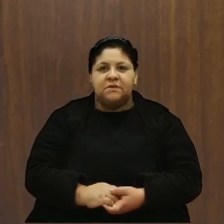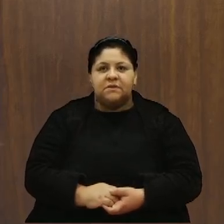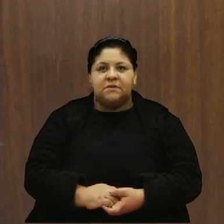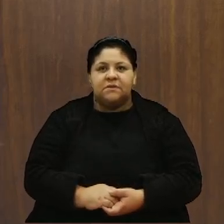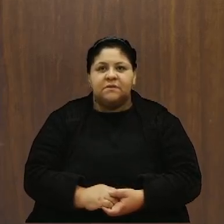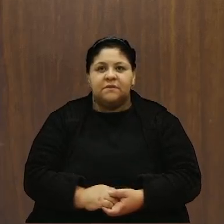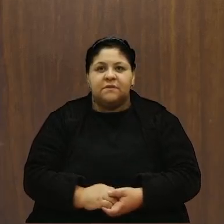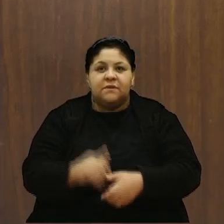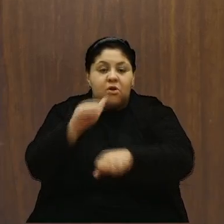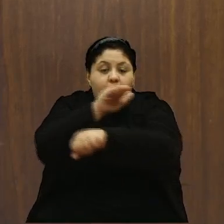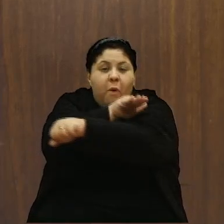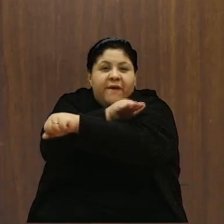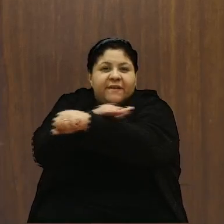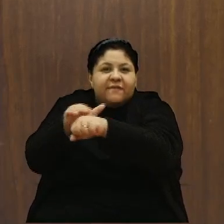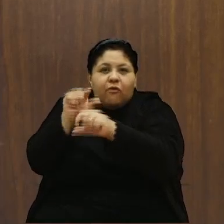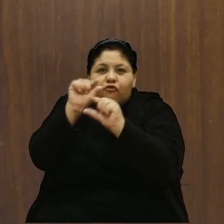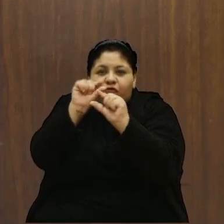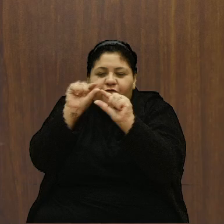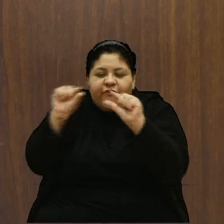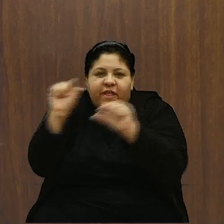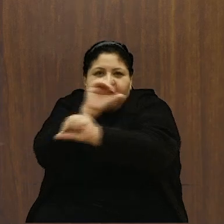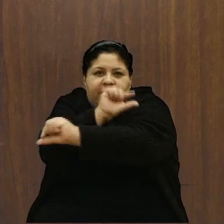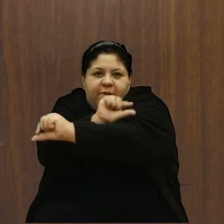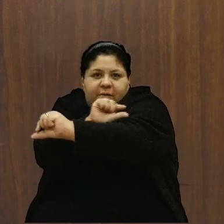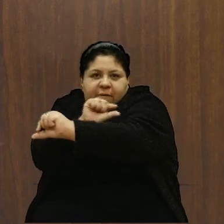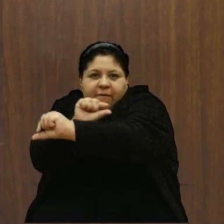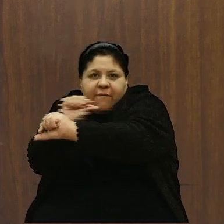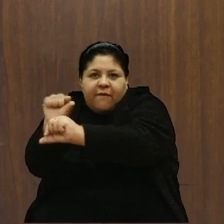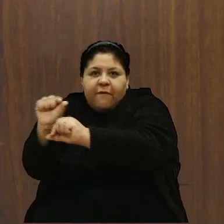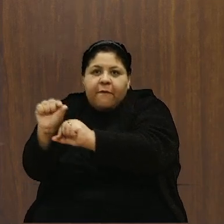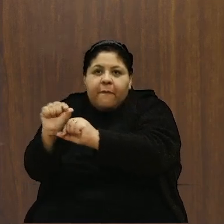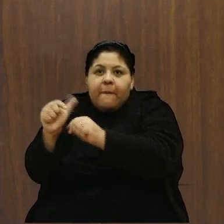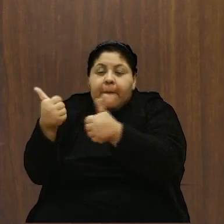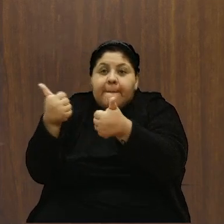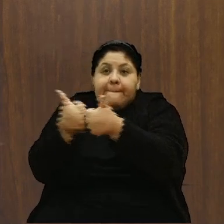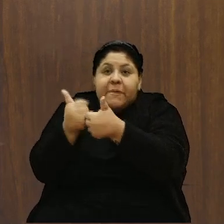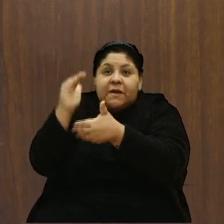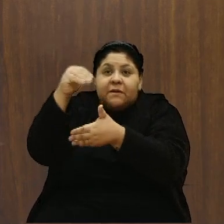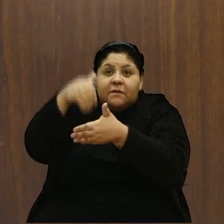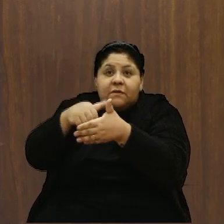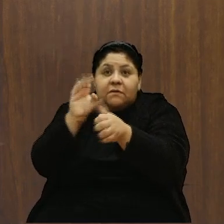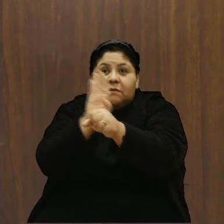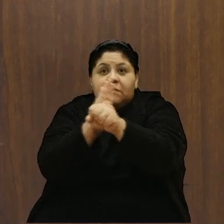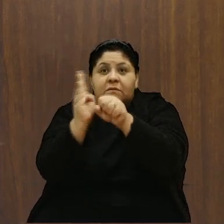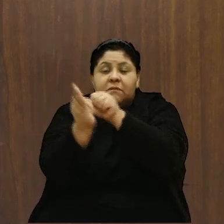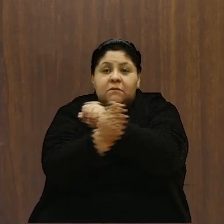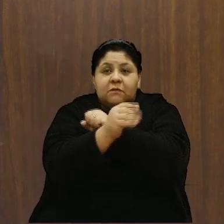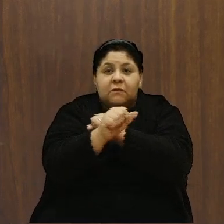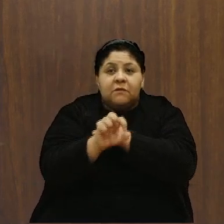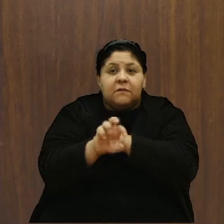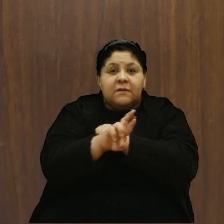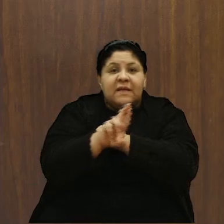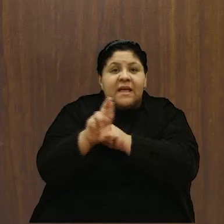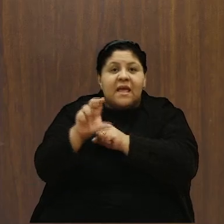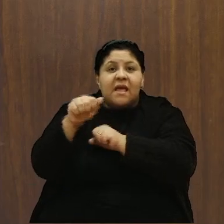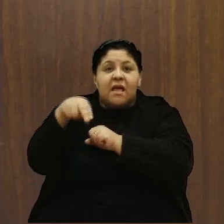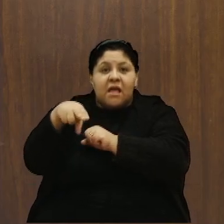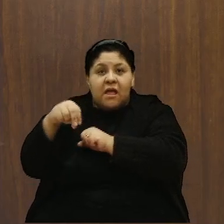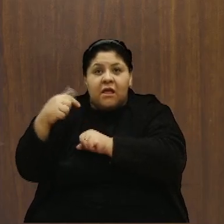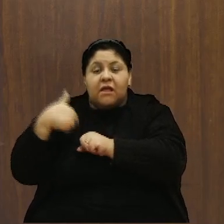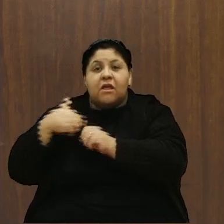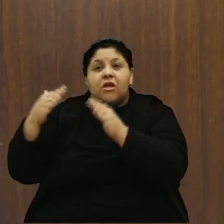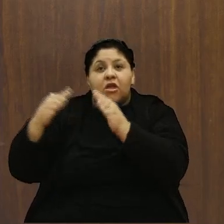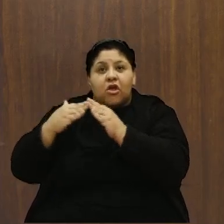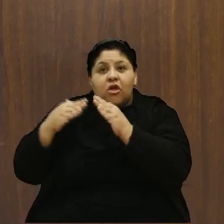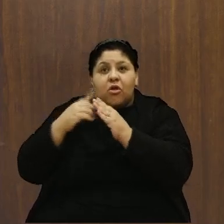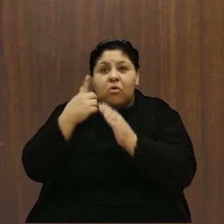de asfalto que foram postas na véspera das eleições. O bairro Serrano, que é o bairro onde eu moro, passou por isso.